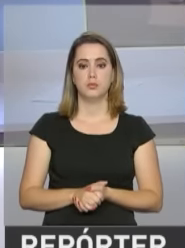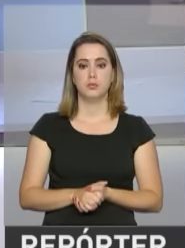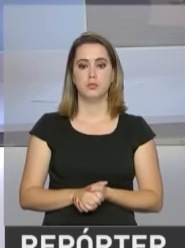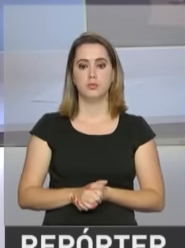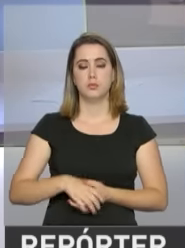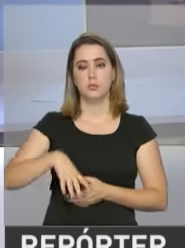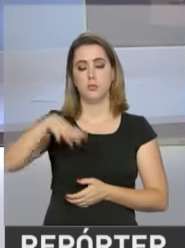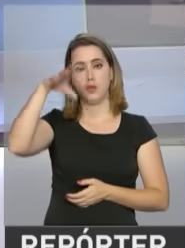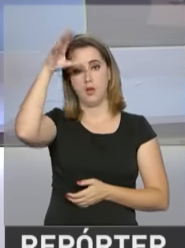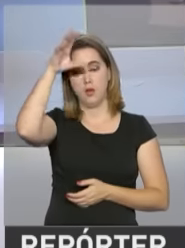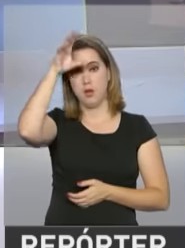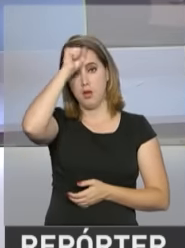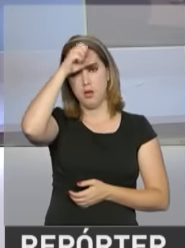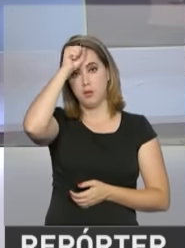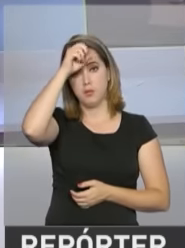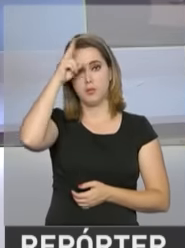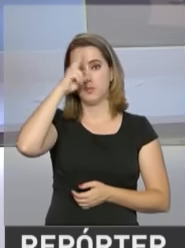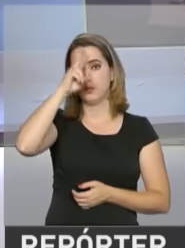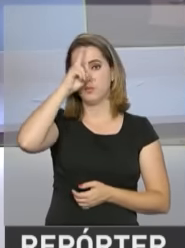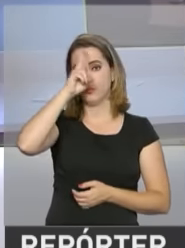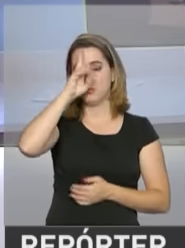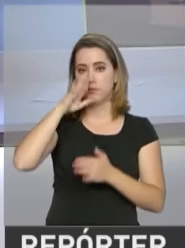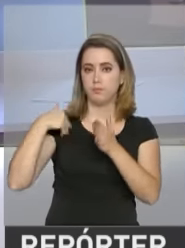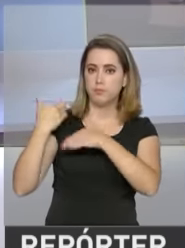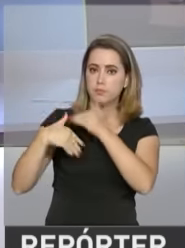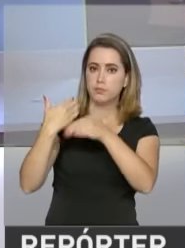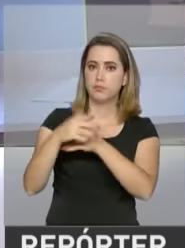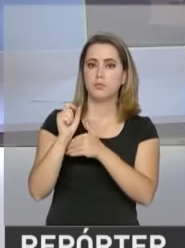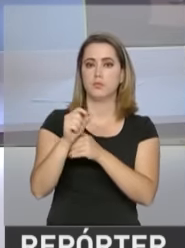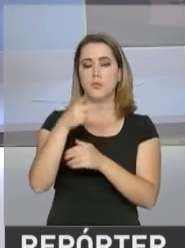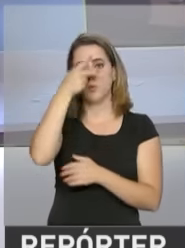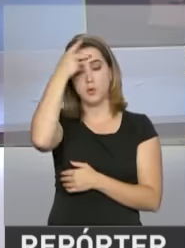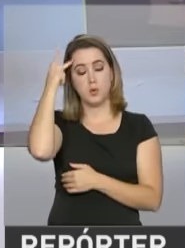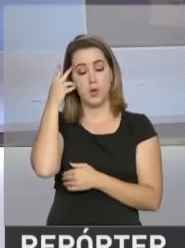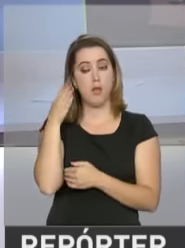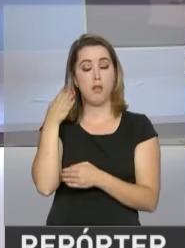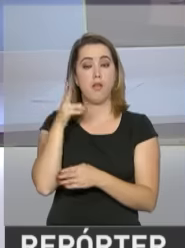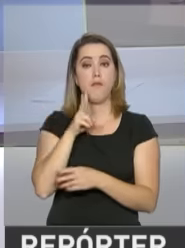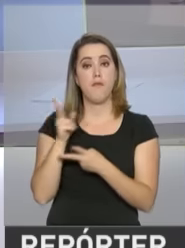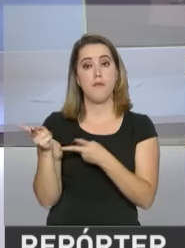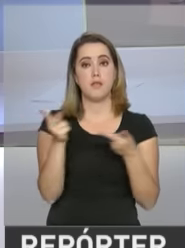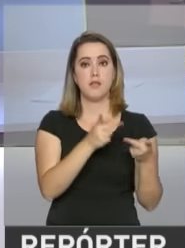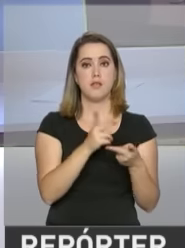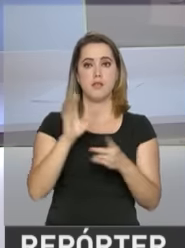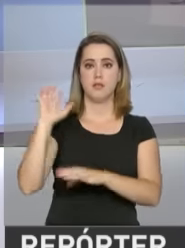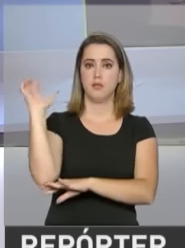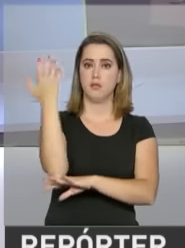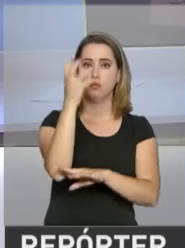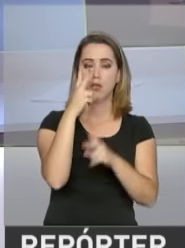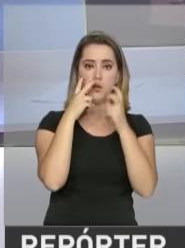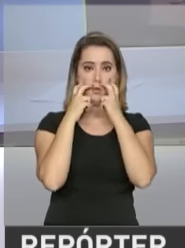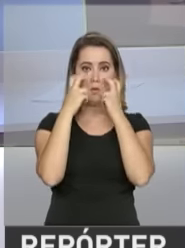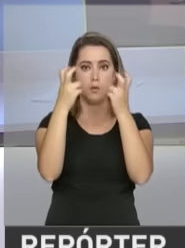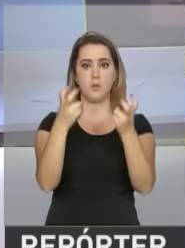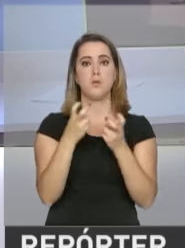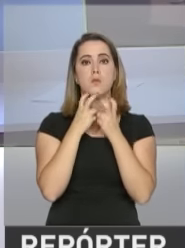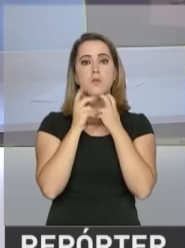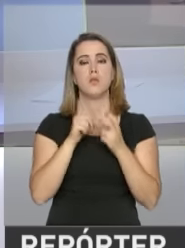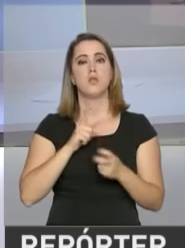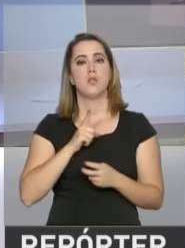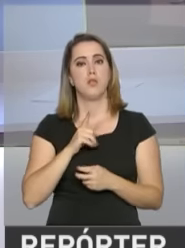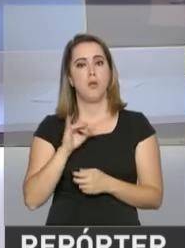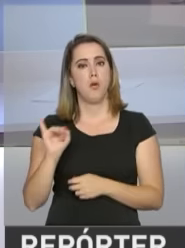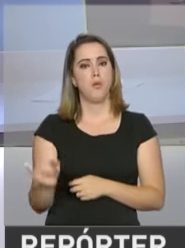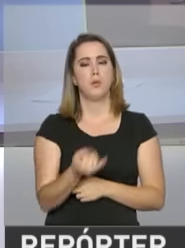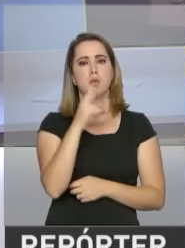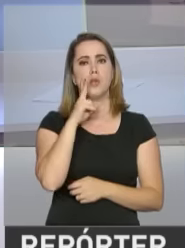Aprender as histórias da pré-história brasileira. Quem vai até o Parque Nacional da Serra da Capivara, no Piauí, tem ainda a oportunidade de